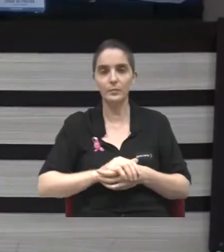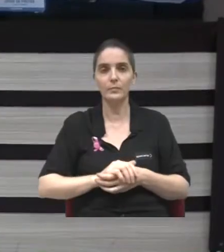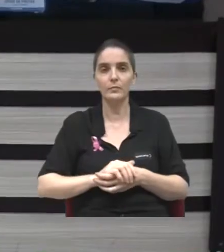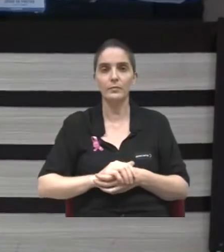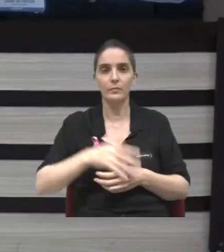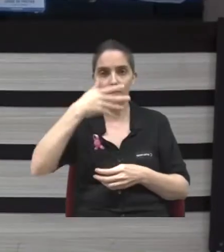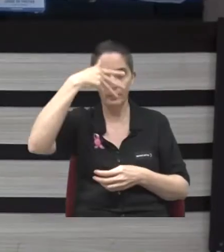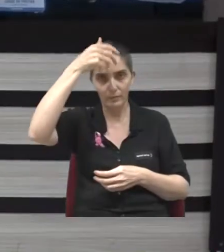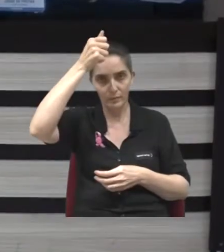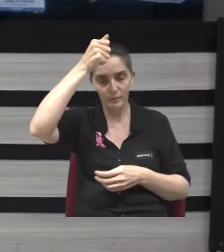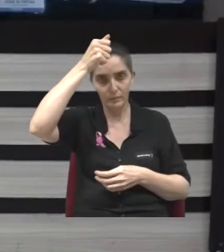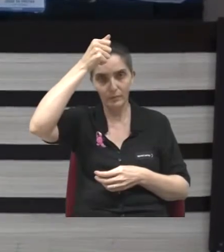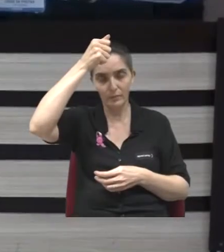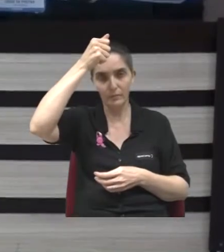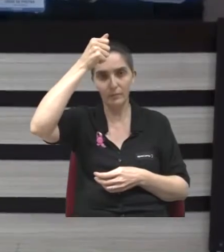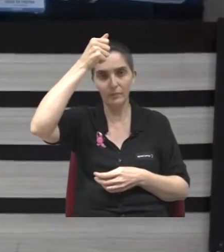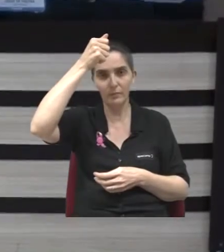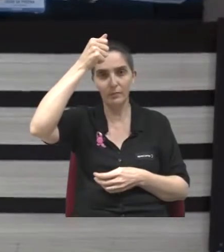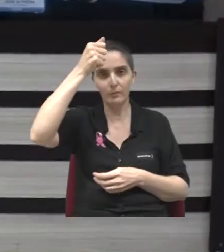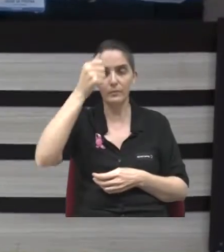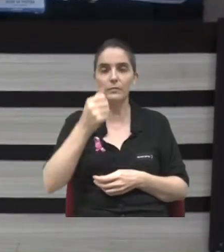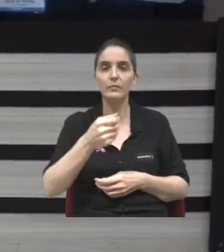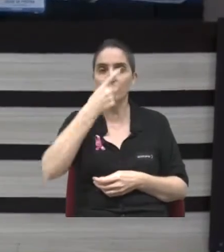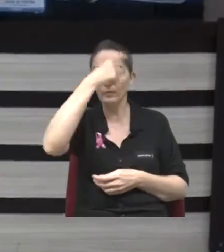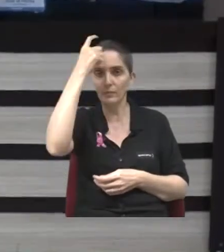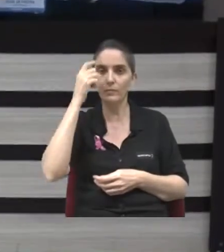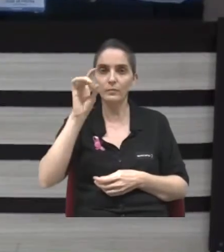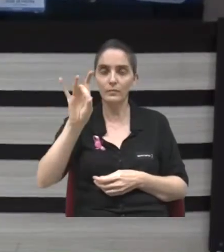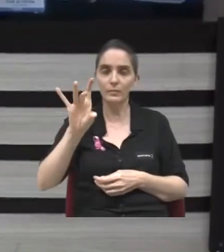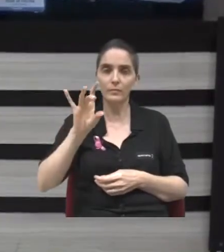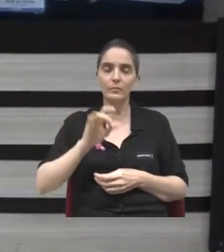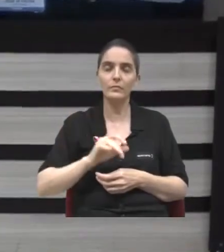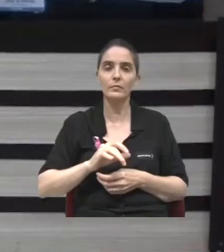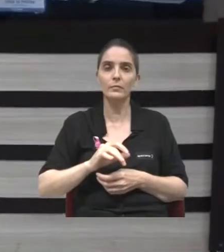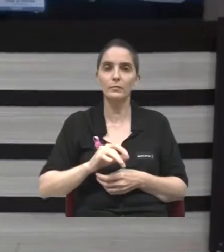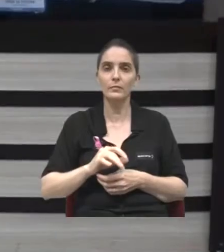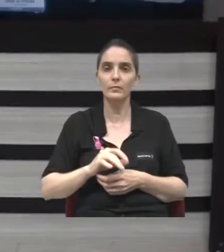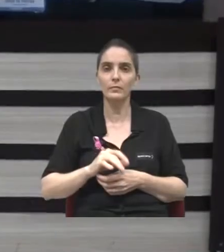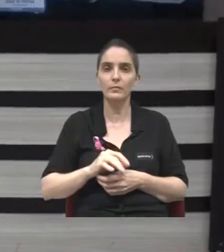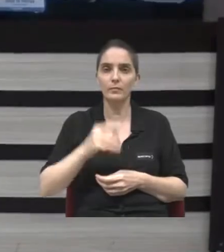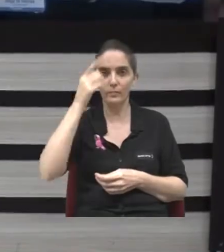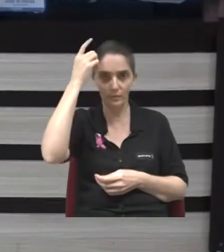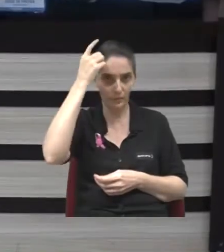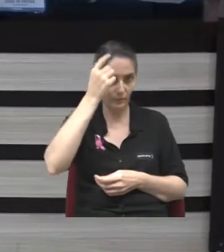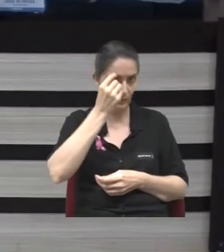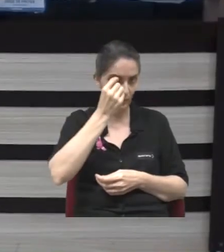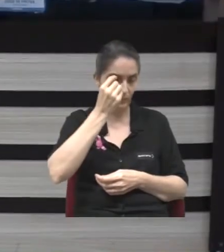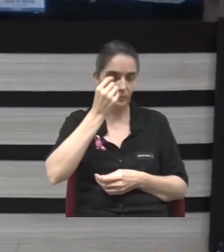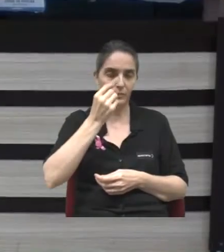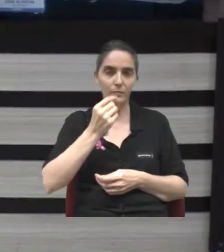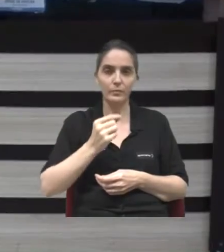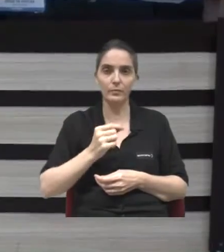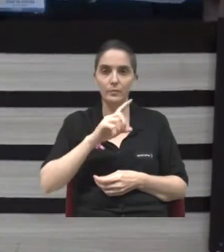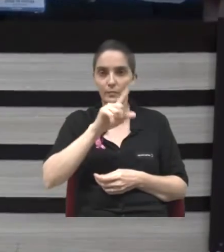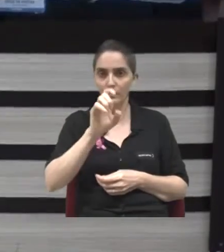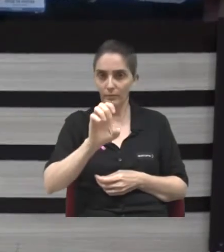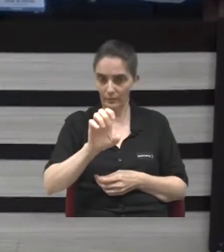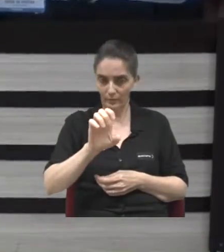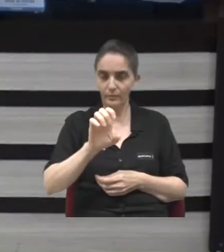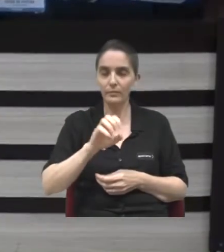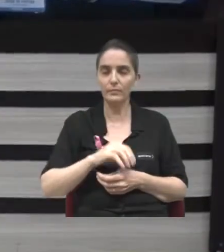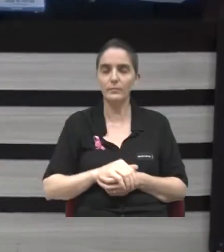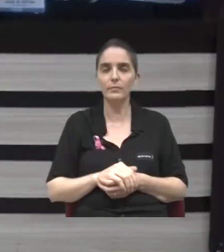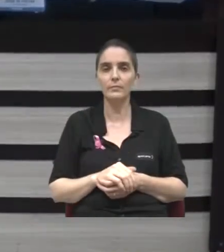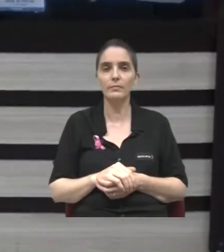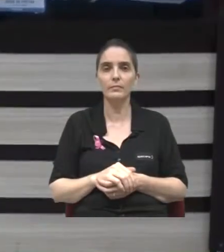Franco, vereador Wagner Barbosa, vereador Dr. Anderson Pereira e vereador Zé Damix.